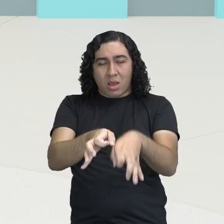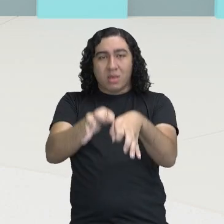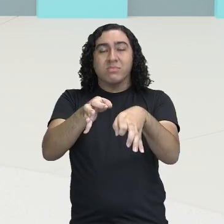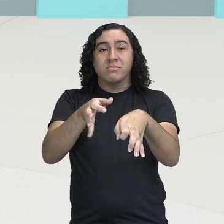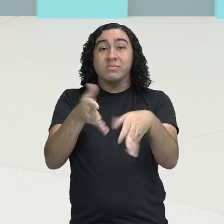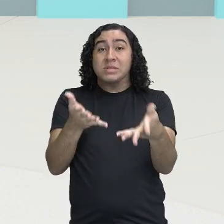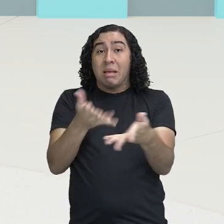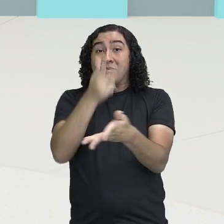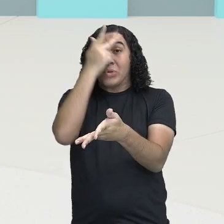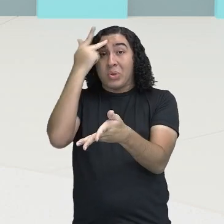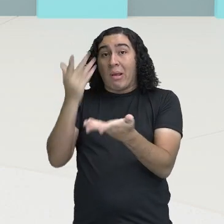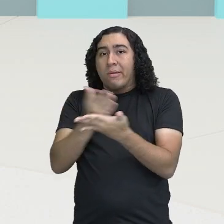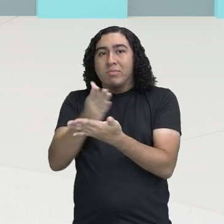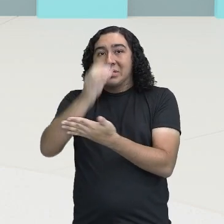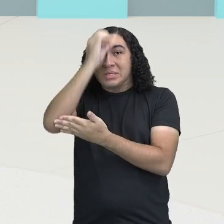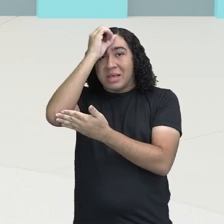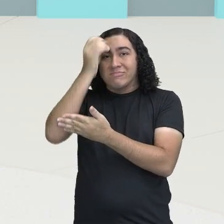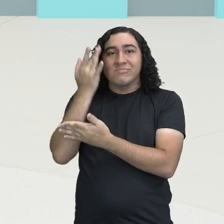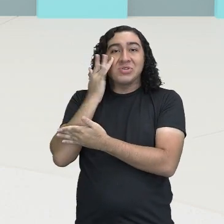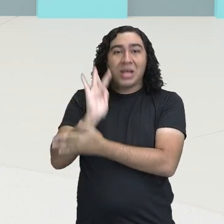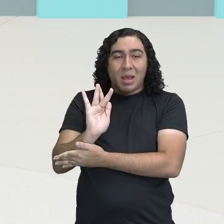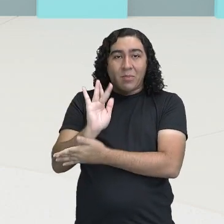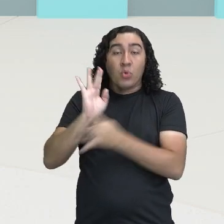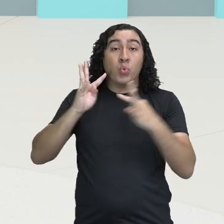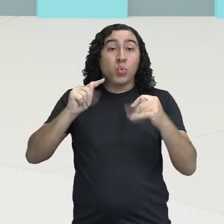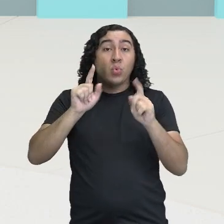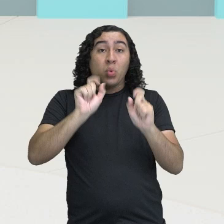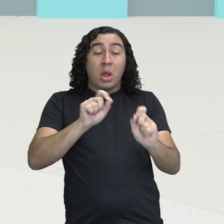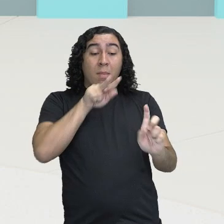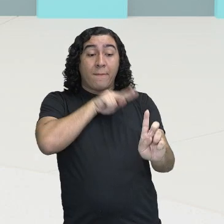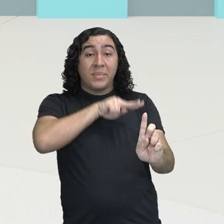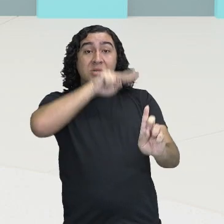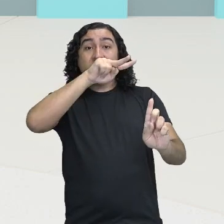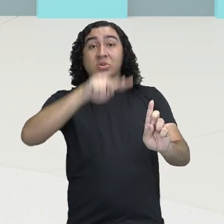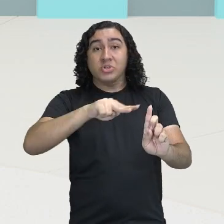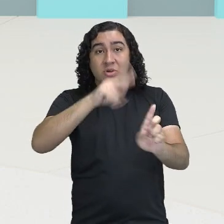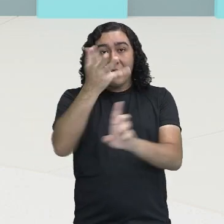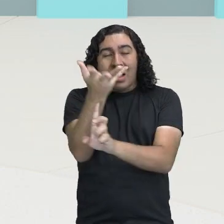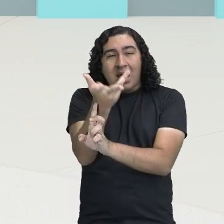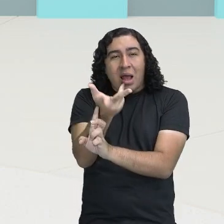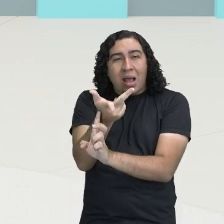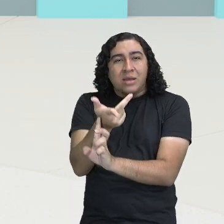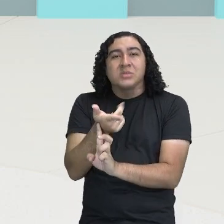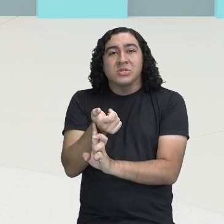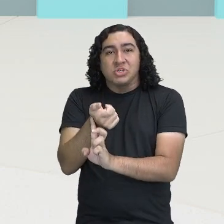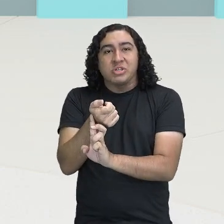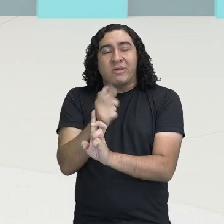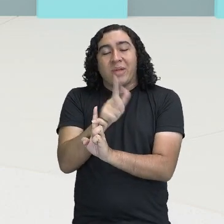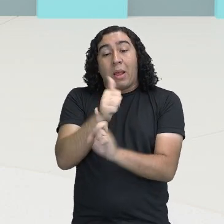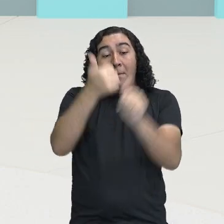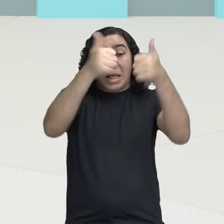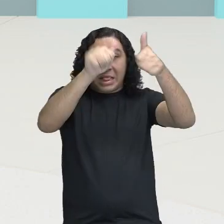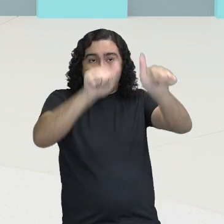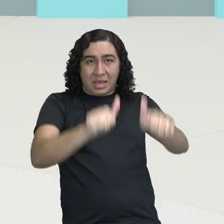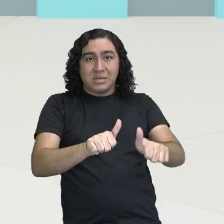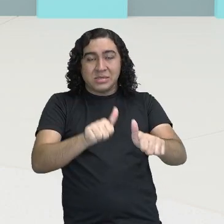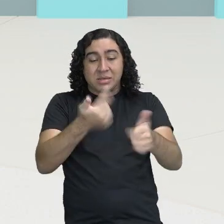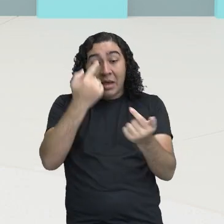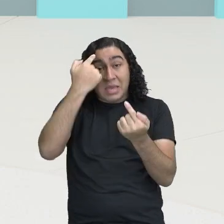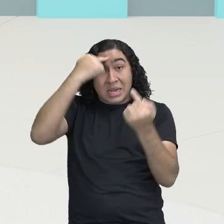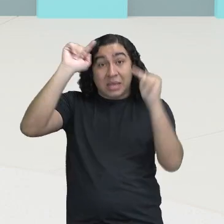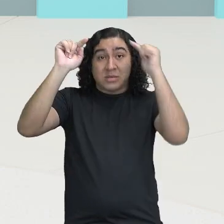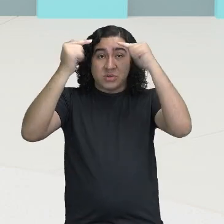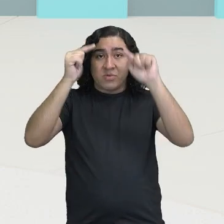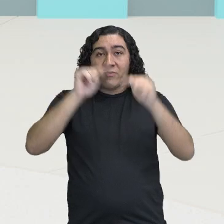Isso tudo é um olhar estético, é um olhar artístico, é uma apuração, é um processo criativo. E